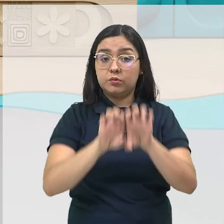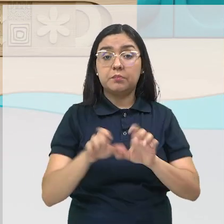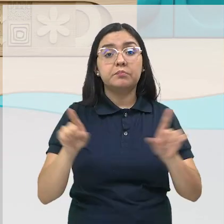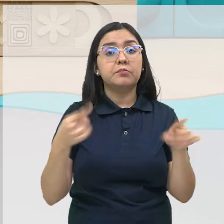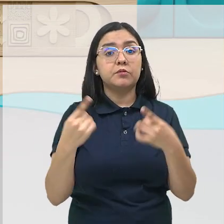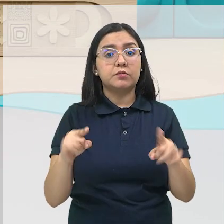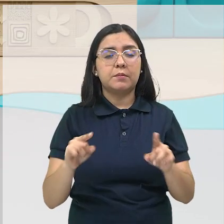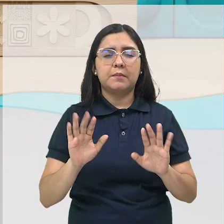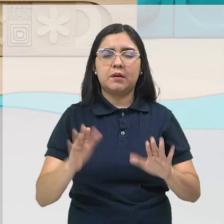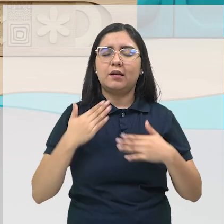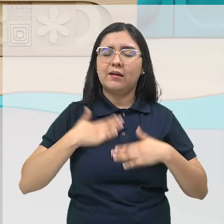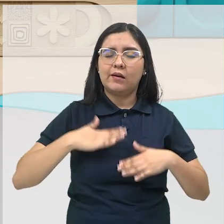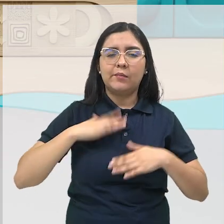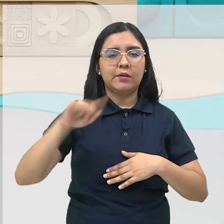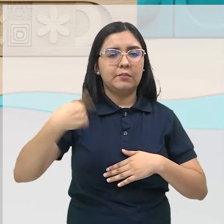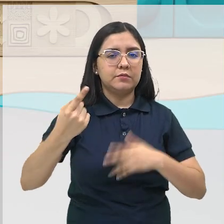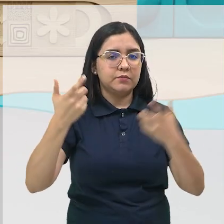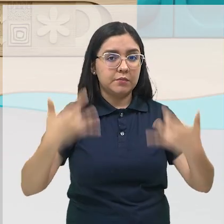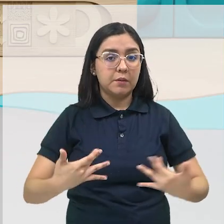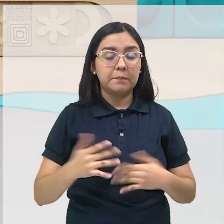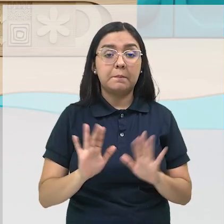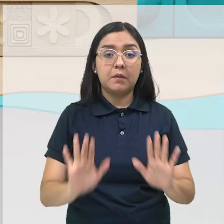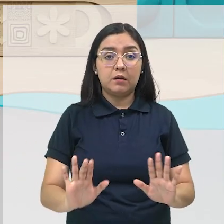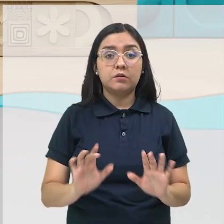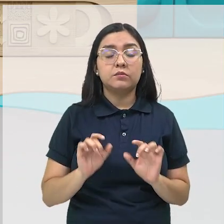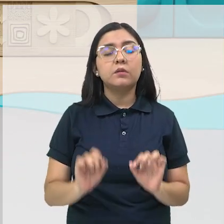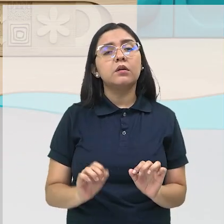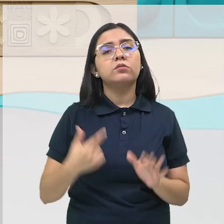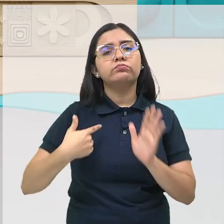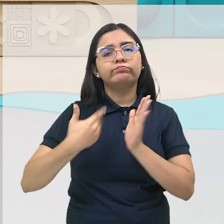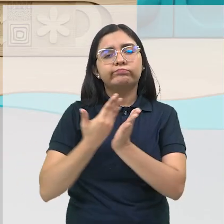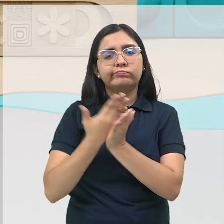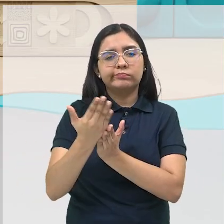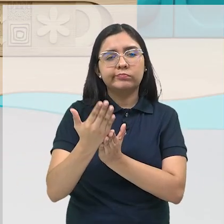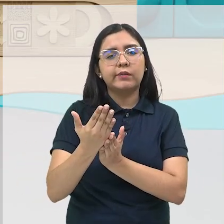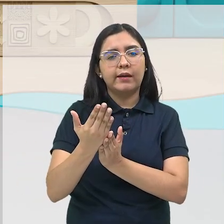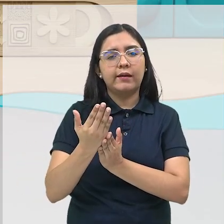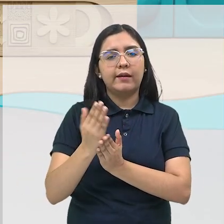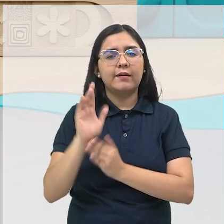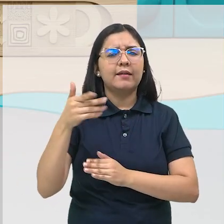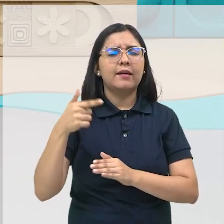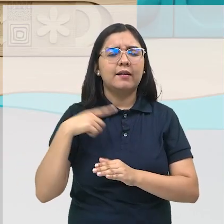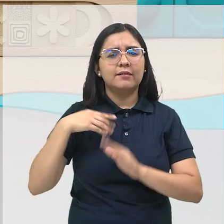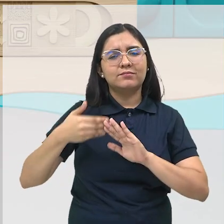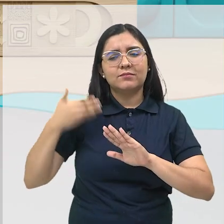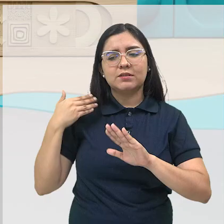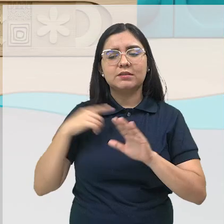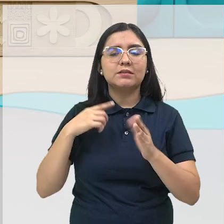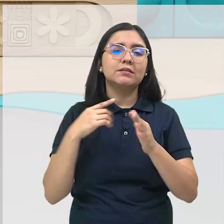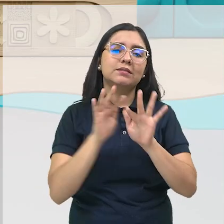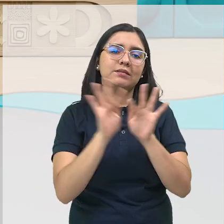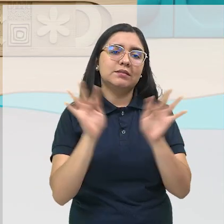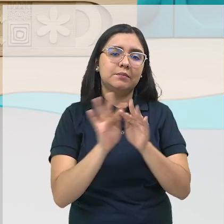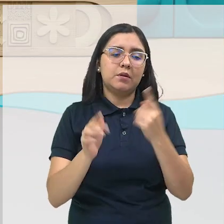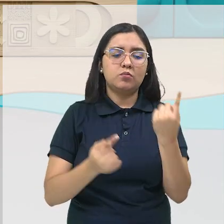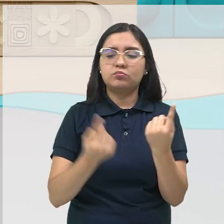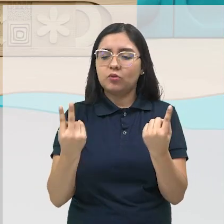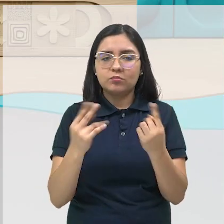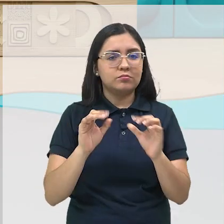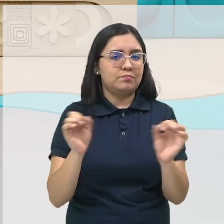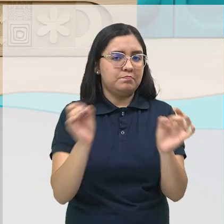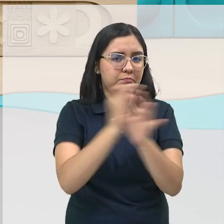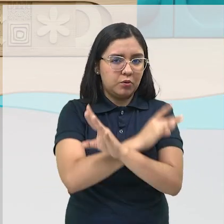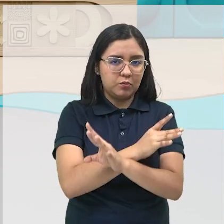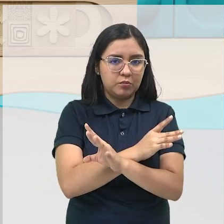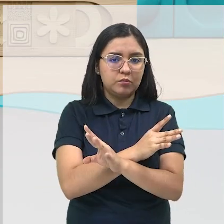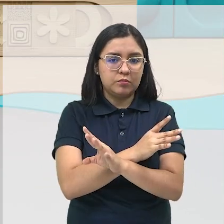musical. Calma, que a gente vai chegar lá. Mas, no início, era simples. Era como se fosse o 1 e o 2. Então,